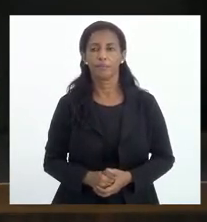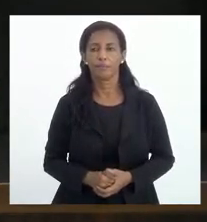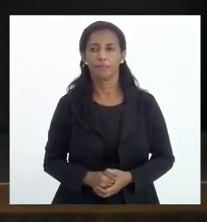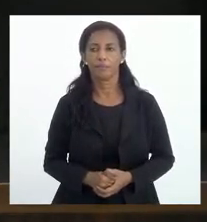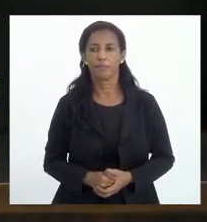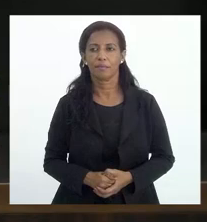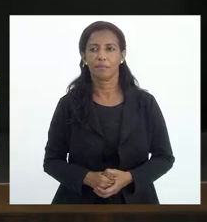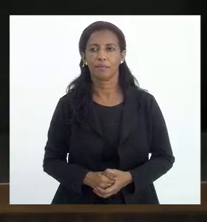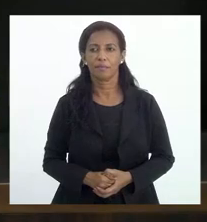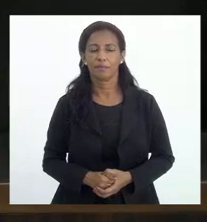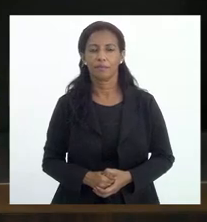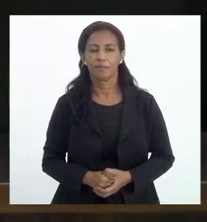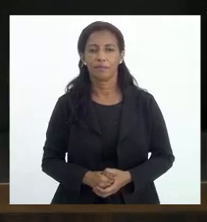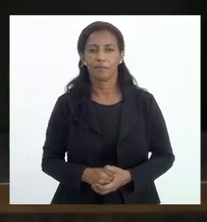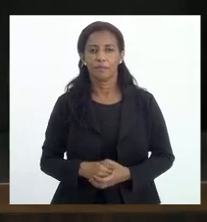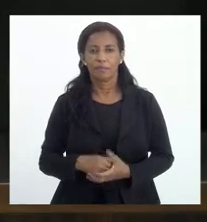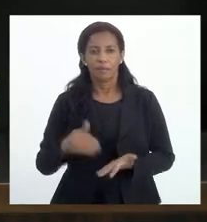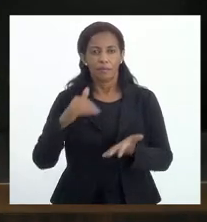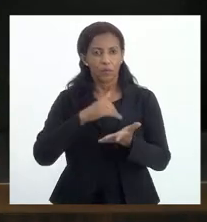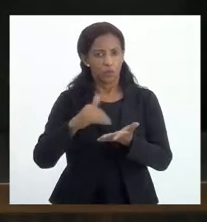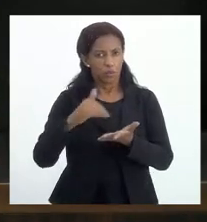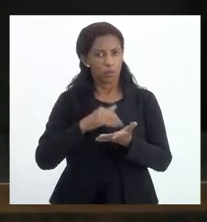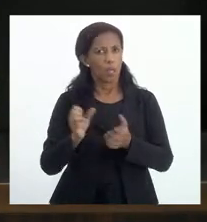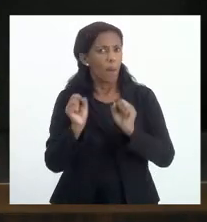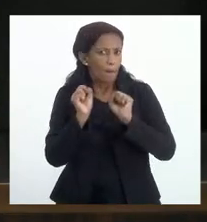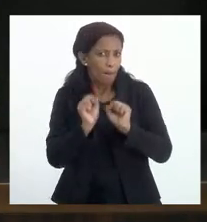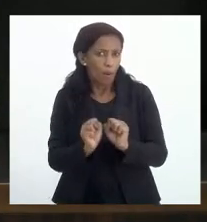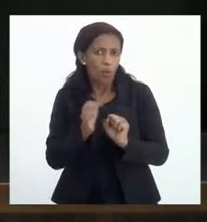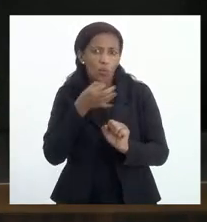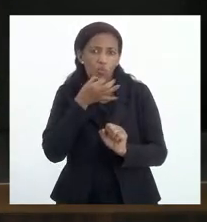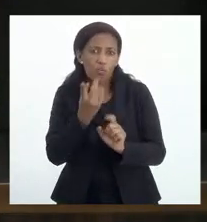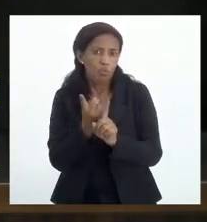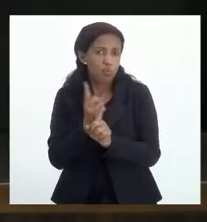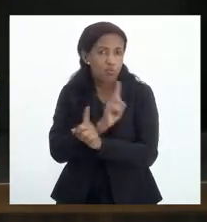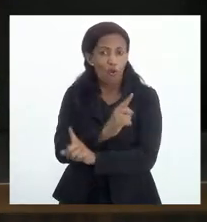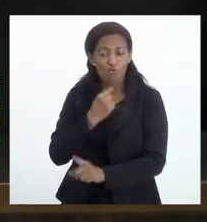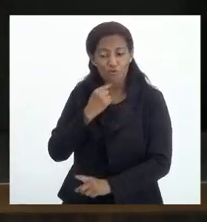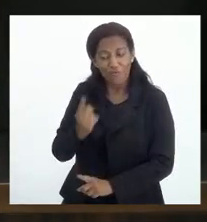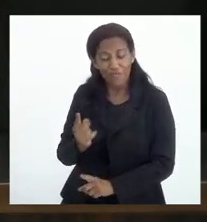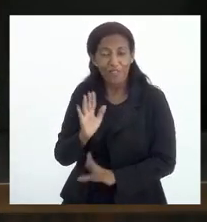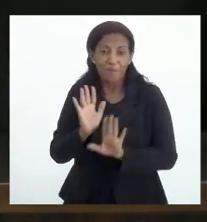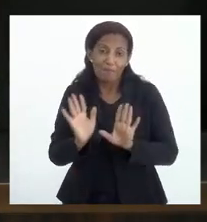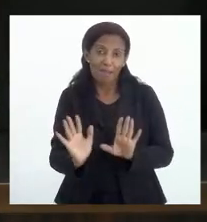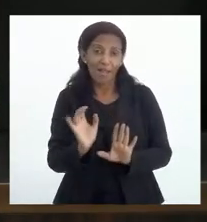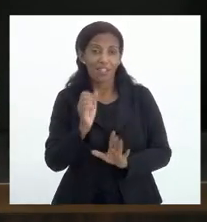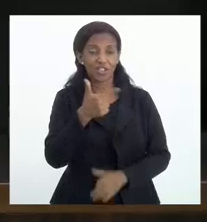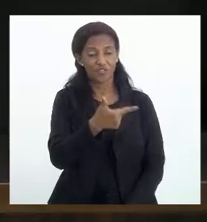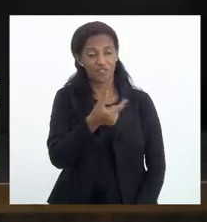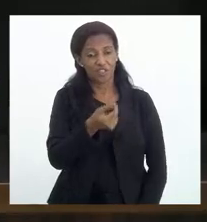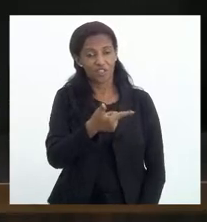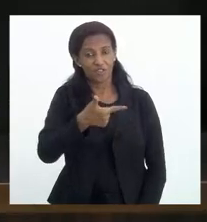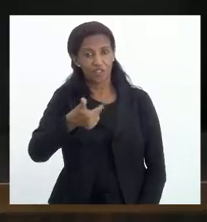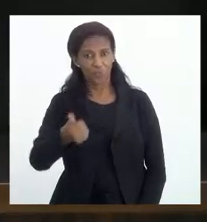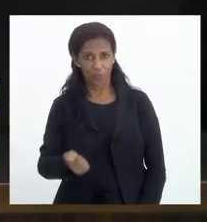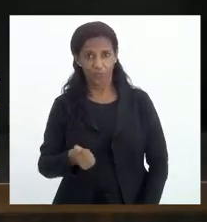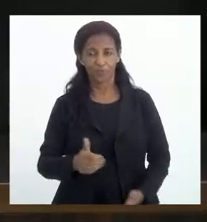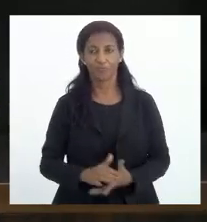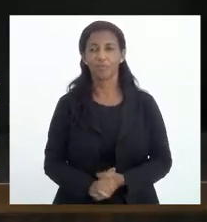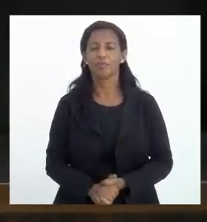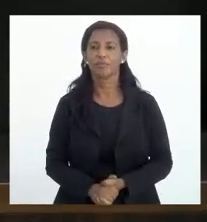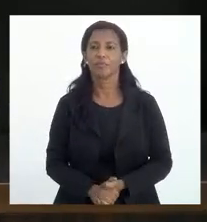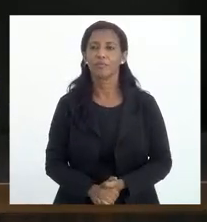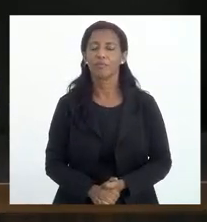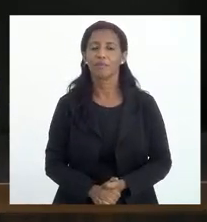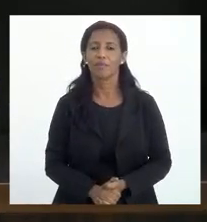deputado, o secretário Nelson Rocha pode até divergir, duvido que ele vá divergir, mas no ano de 2021,